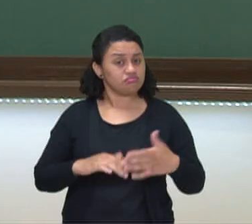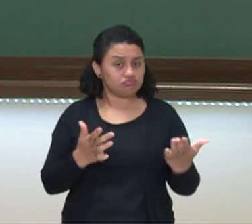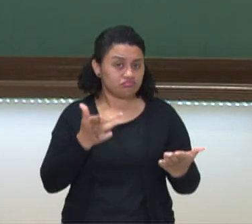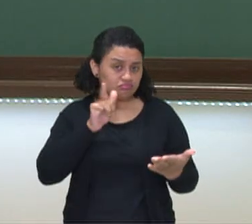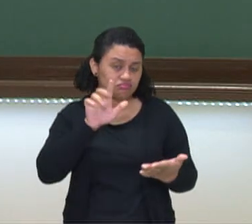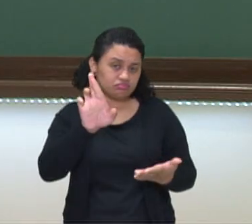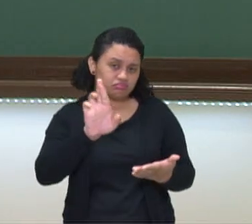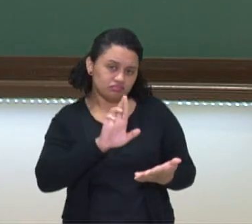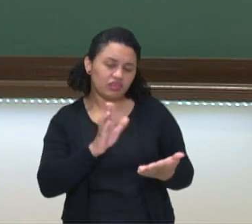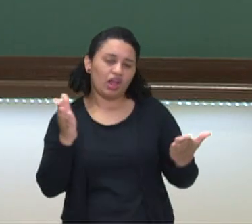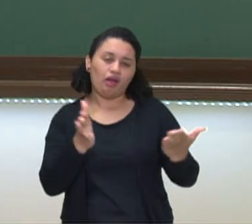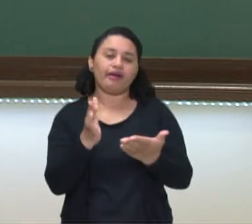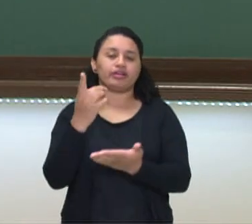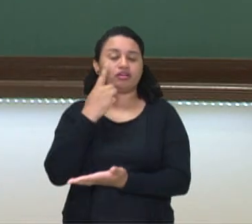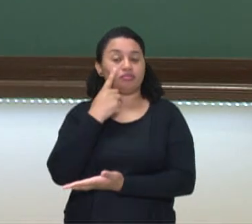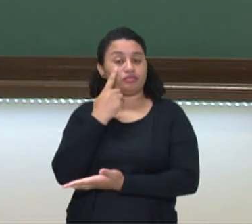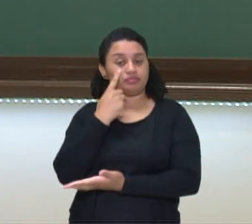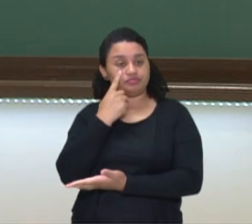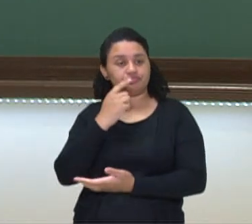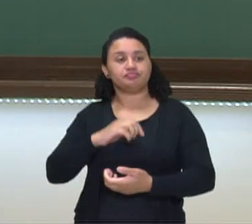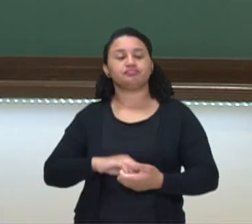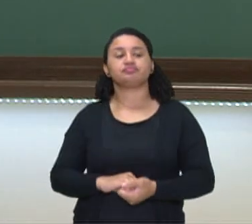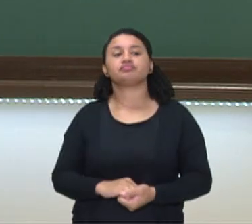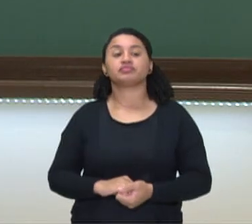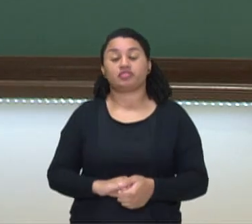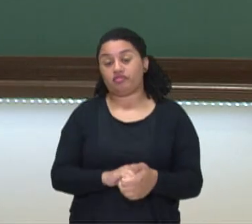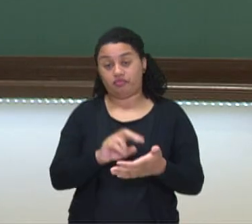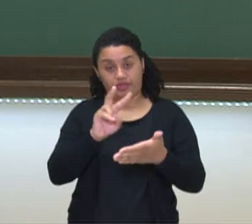Respondeu? Então vamos conferir. Antes relemos.